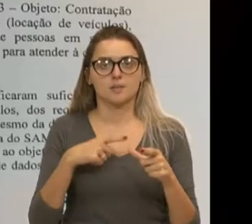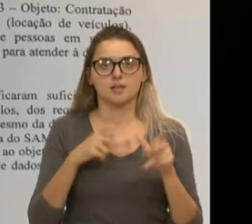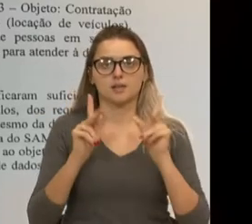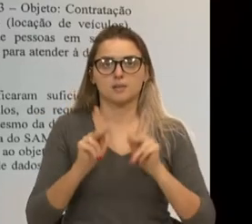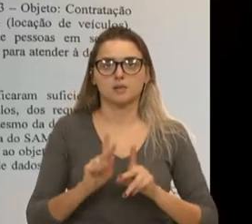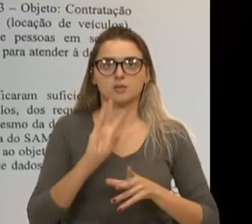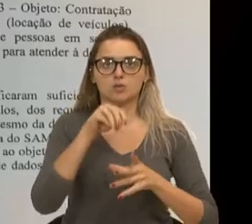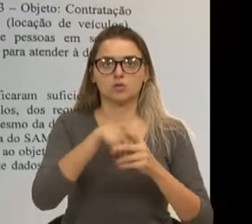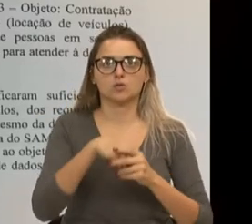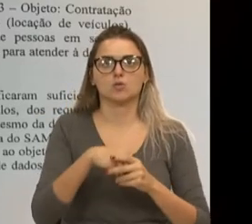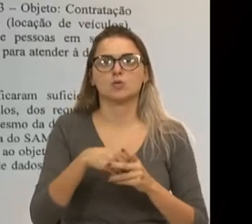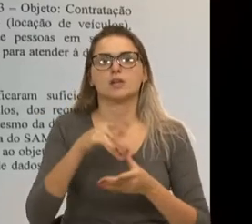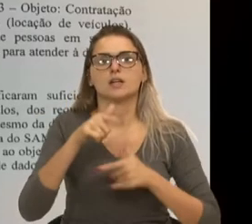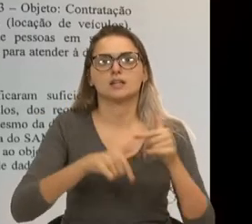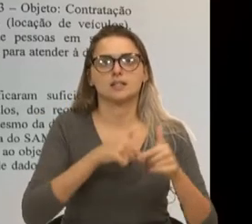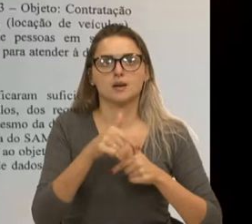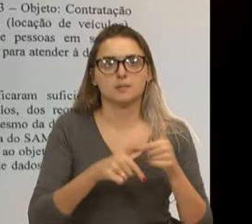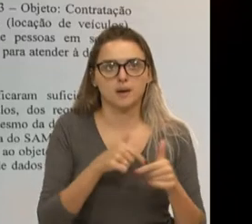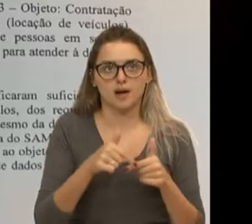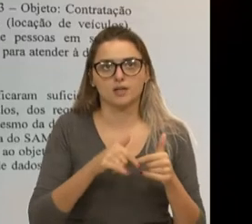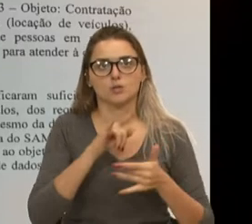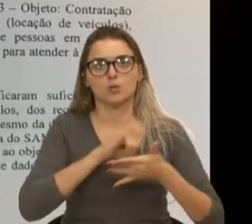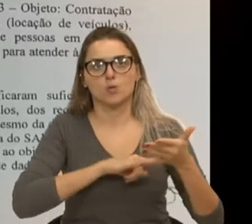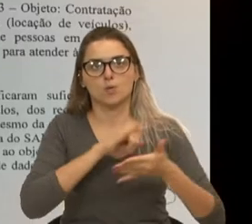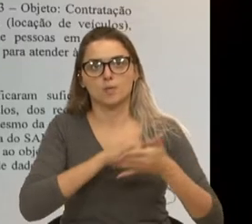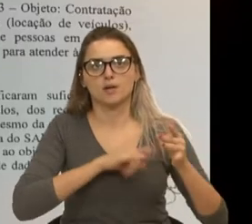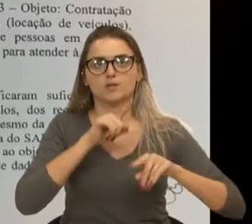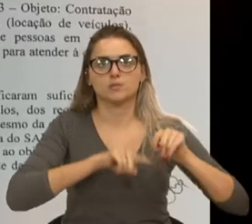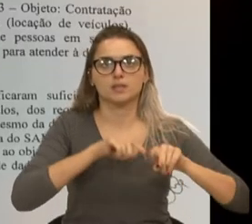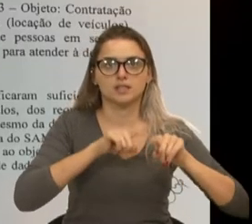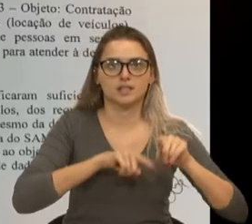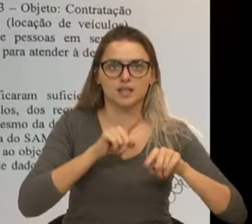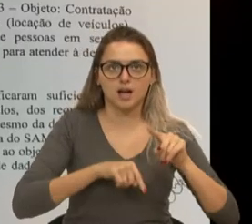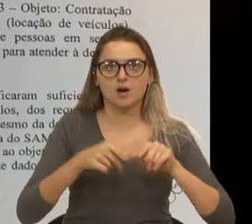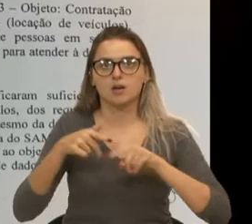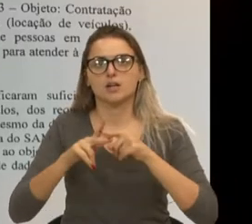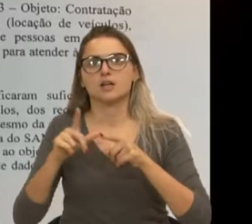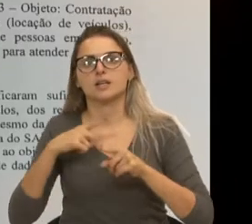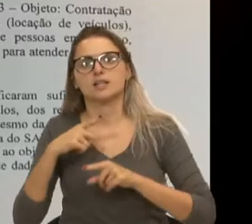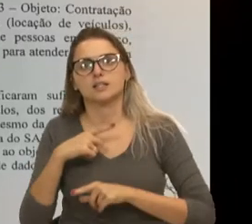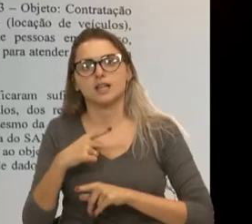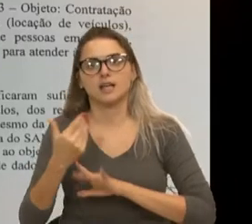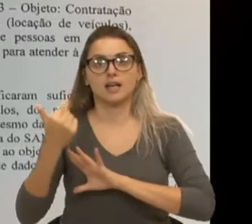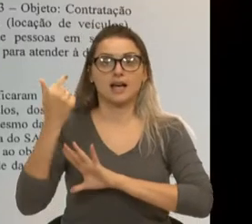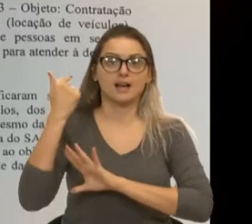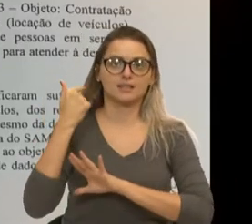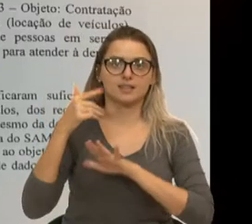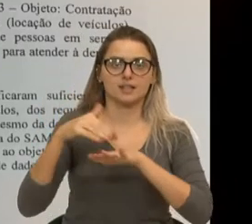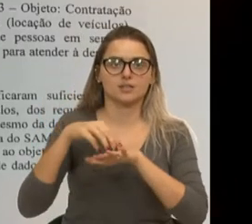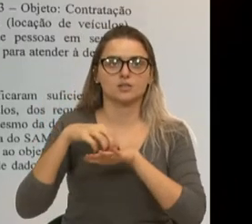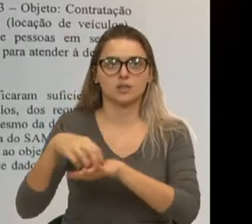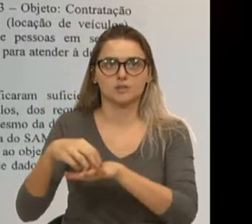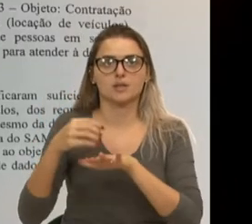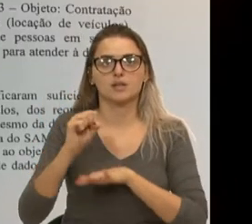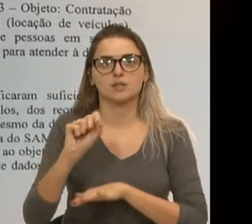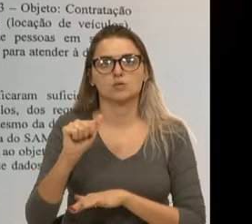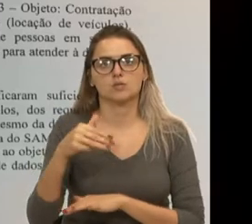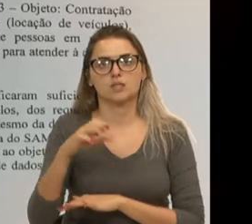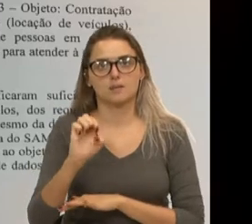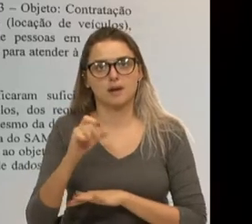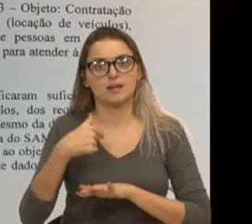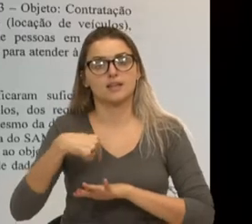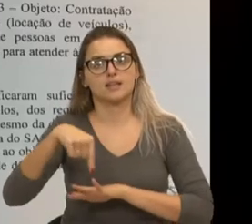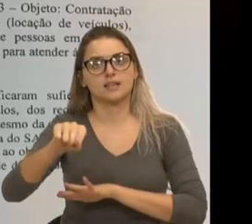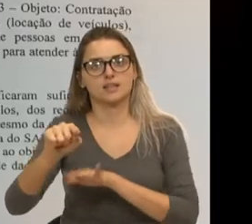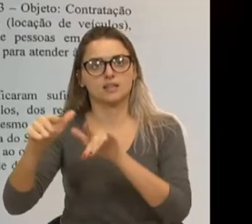em serviços, documentos, ferramentas, materiais, equipamentos e pequenas cargas para atender a demanda do SAMAI em deslocamentos.